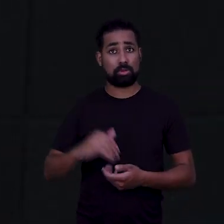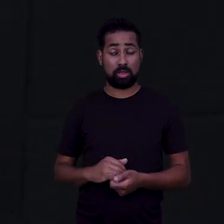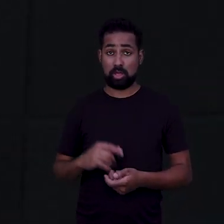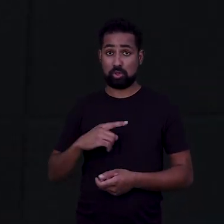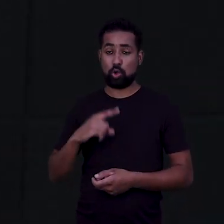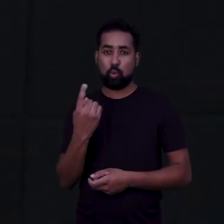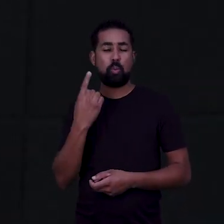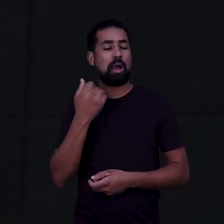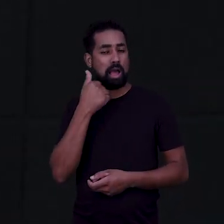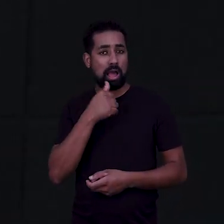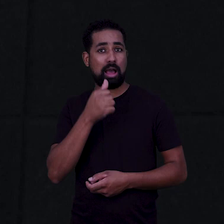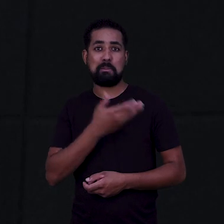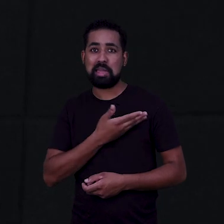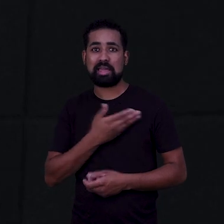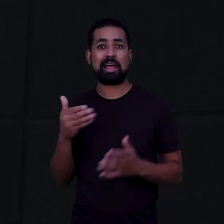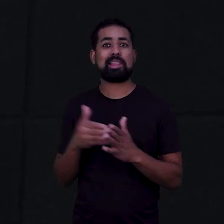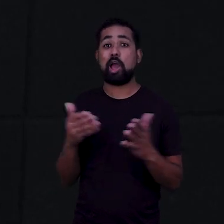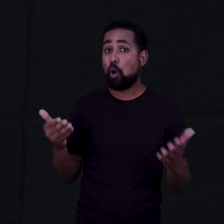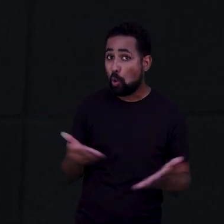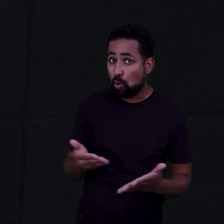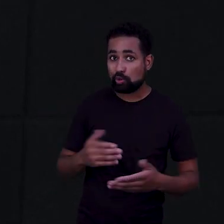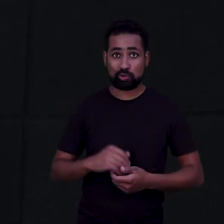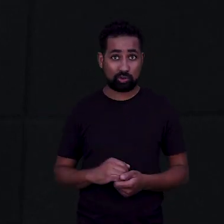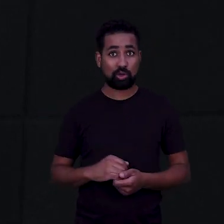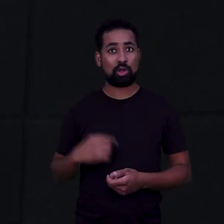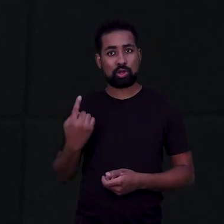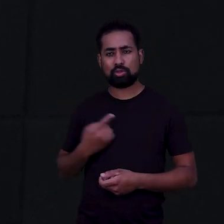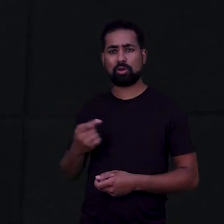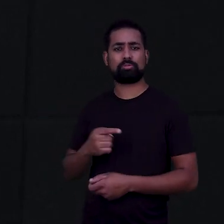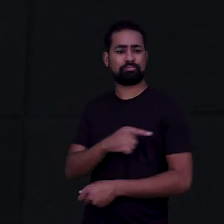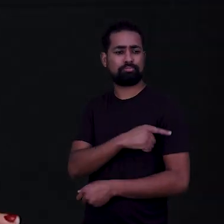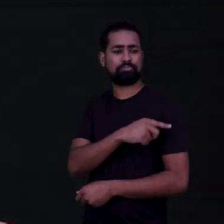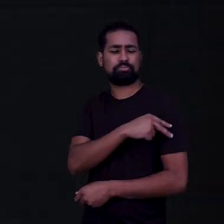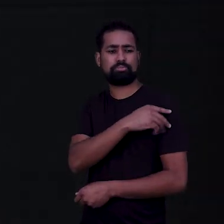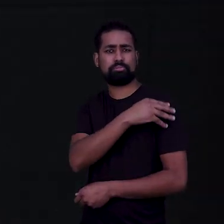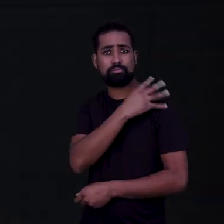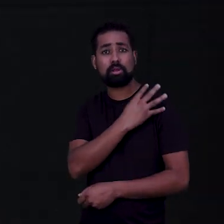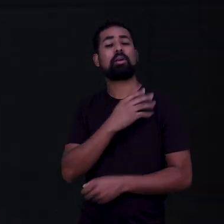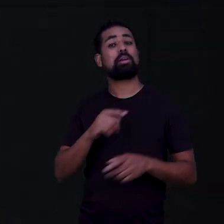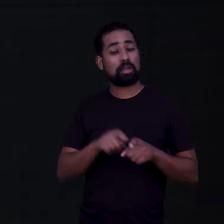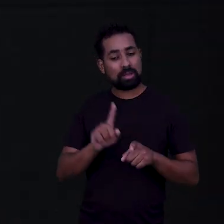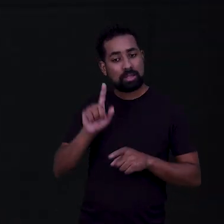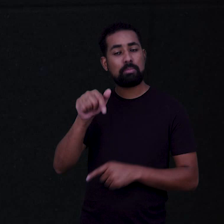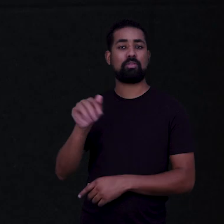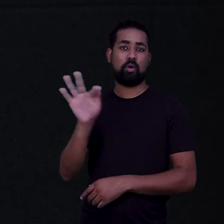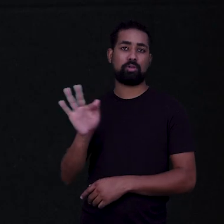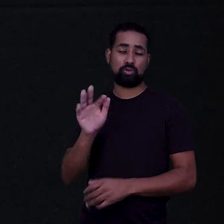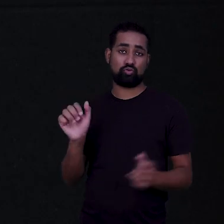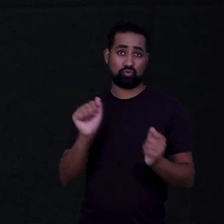uma amiga até hoje que a gente fez trinário, ginásio e a faculdade fizemos